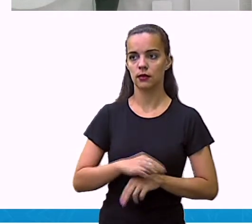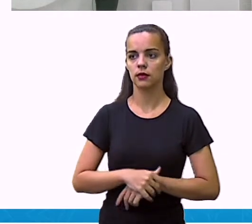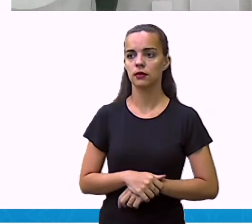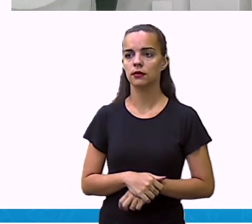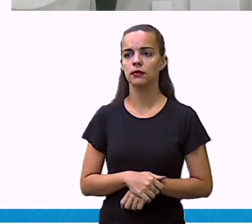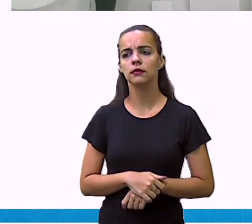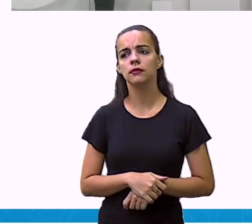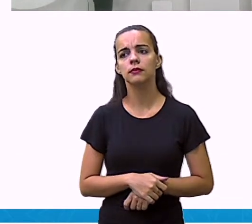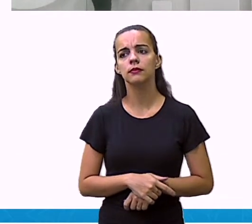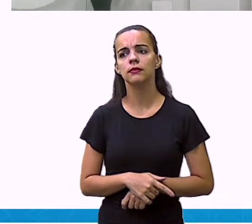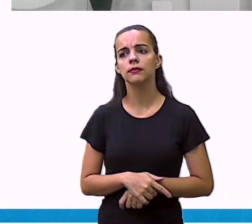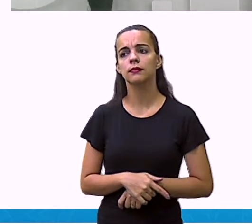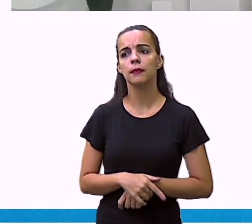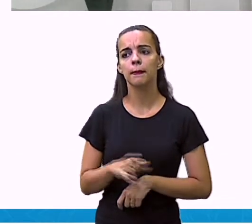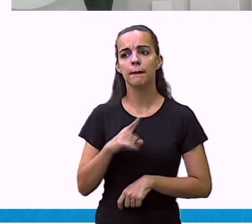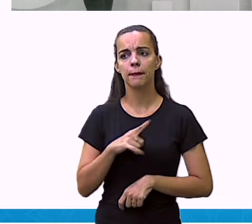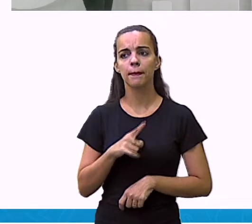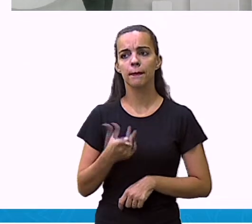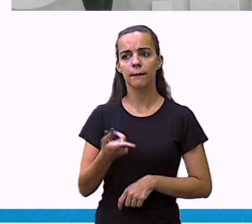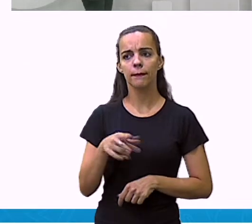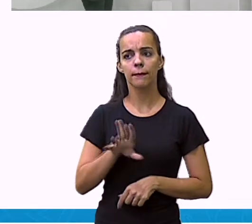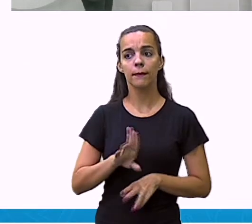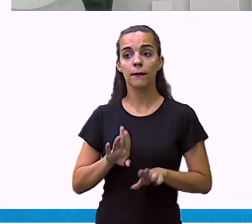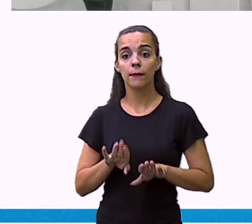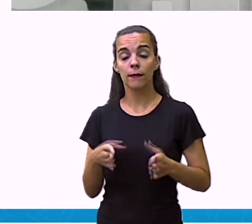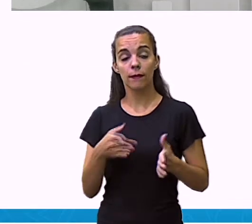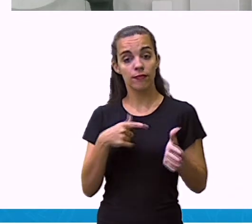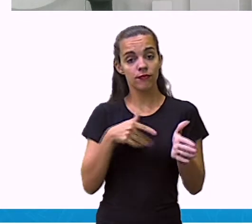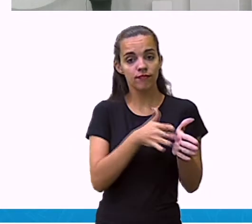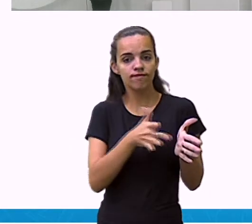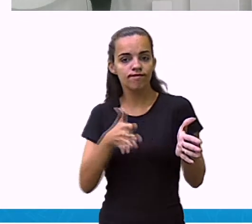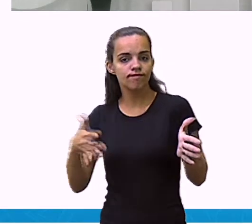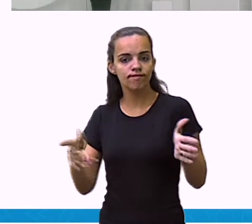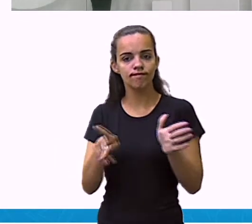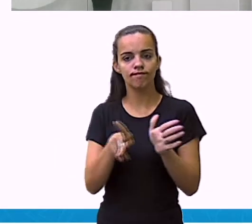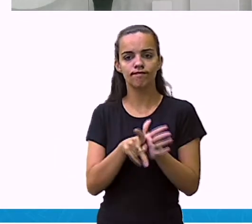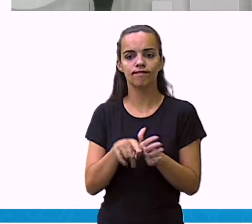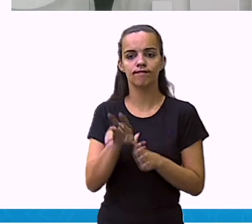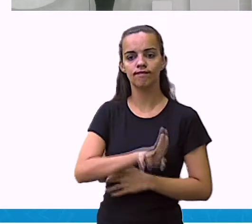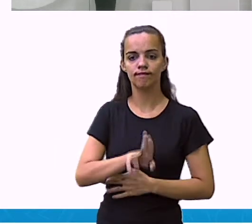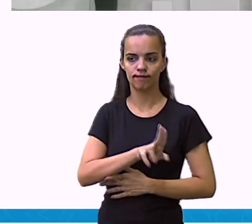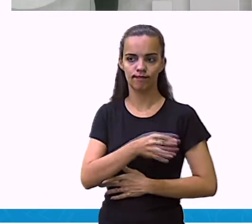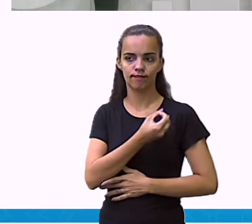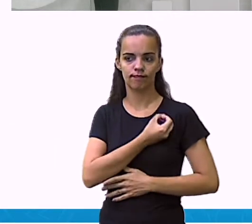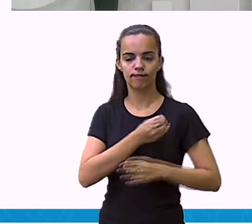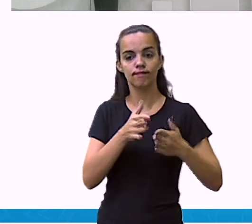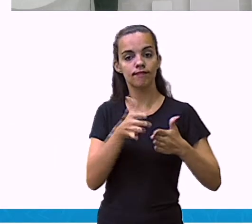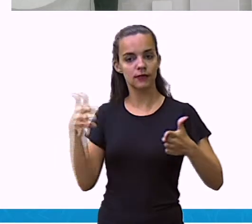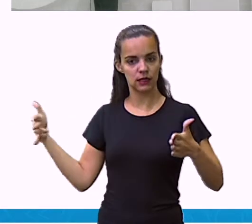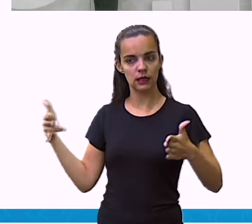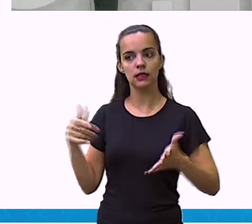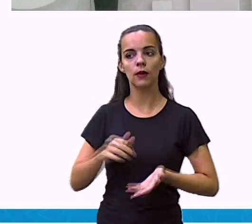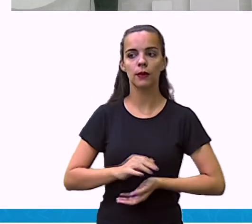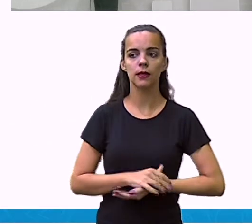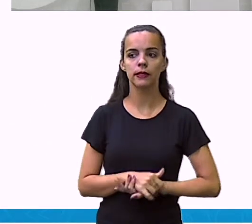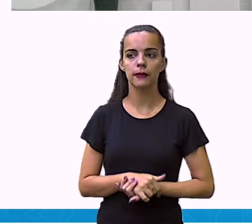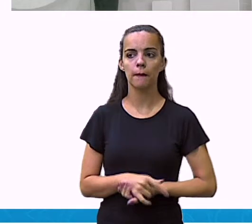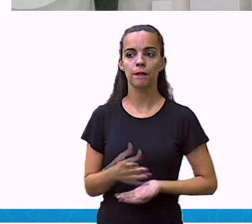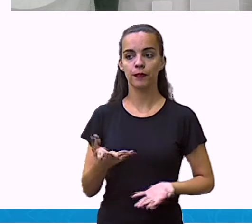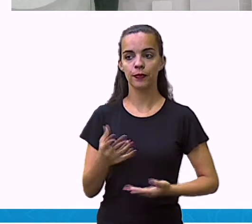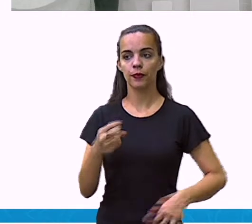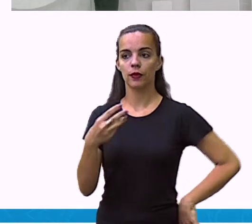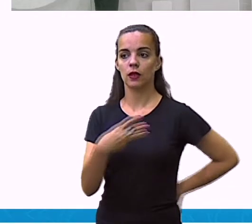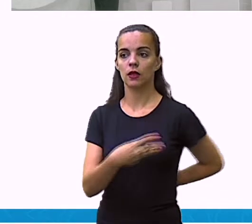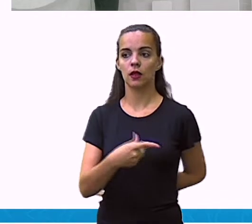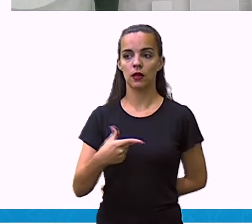estamos seguindo nessa sequência. É um padrão que nós encontramos nessa sequência numérica. Vamos continuar, então?